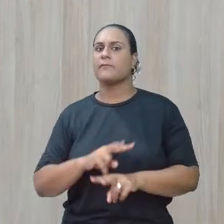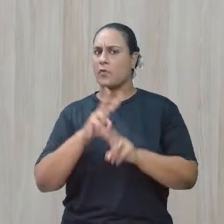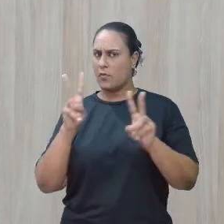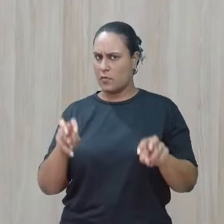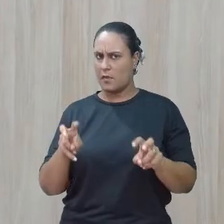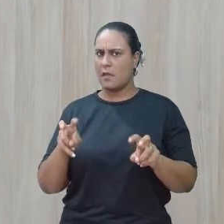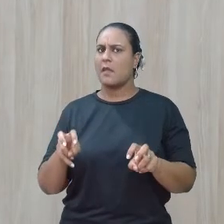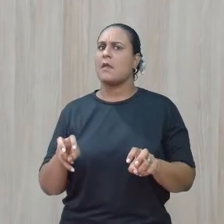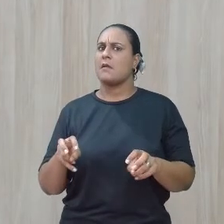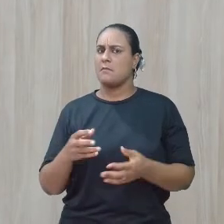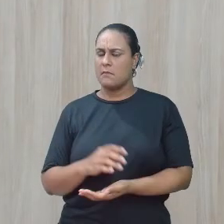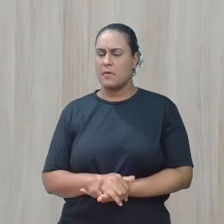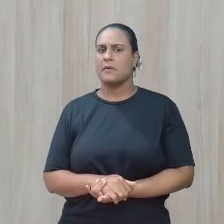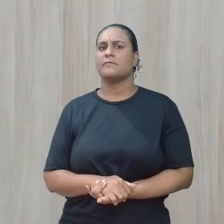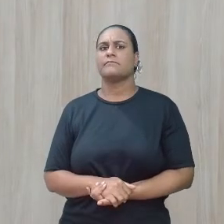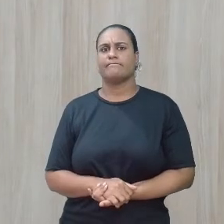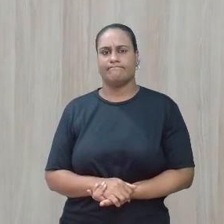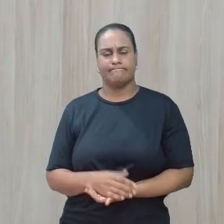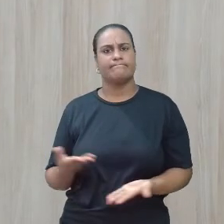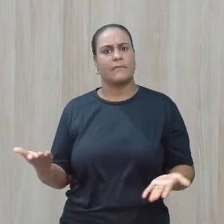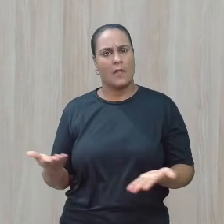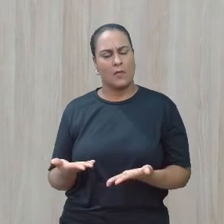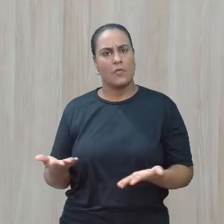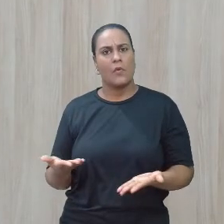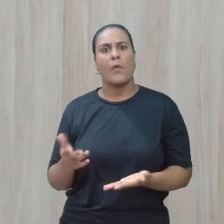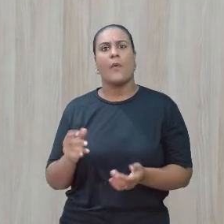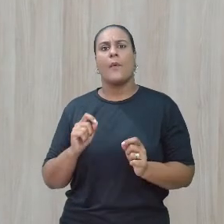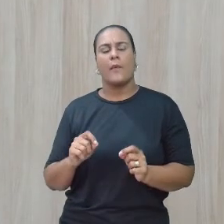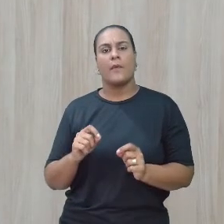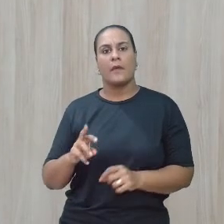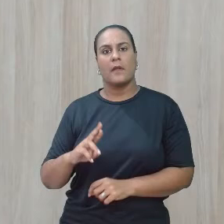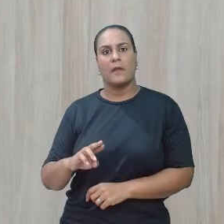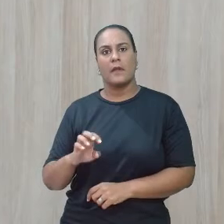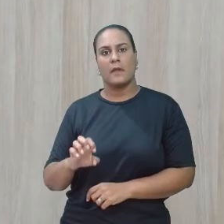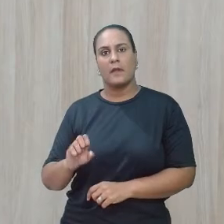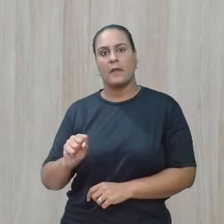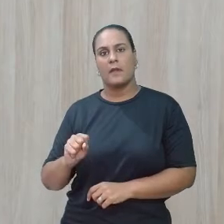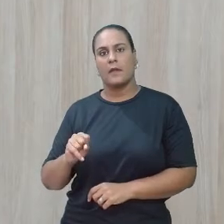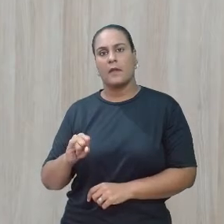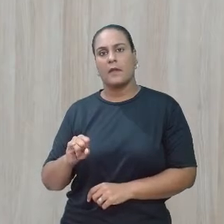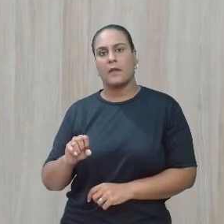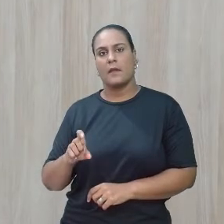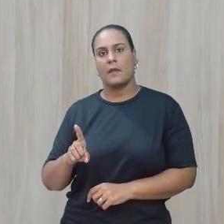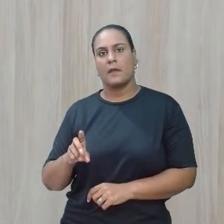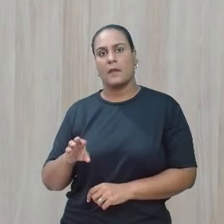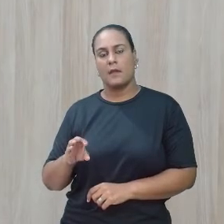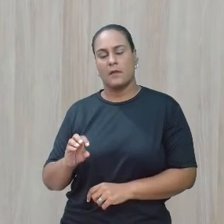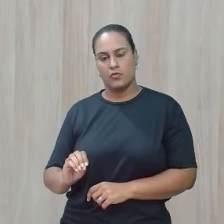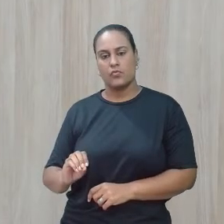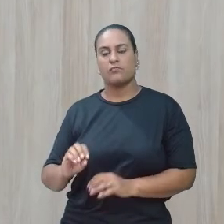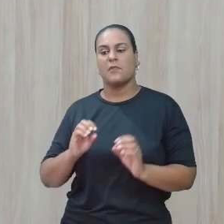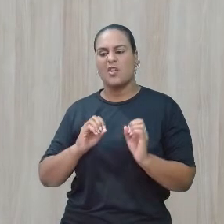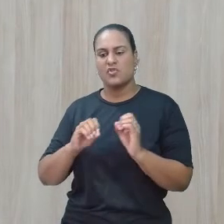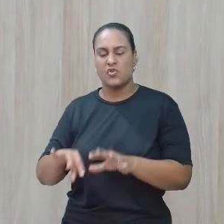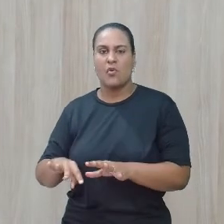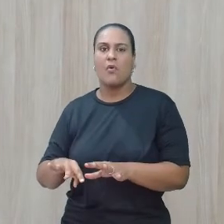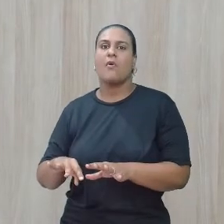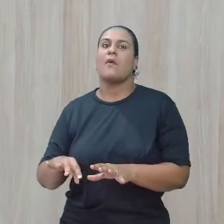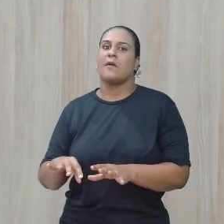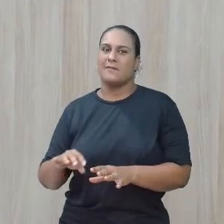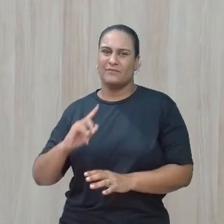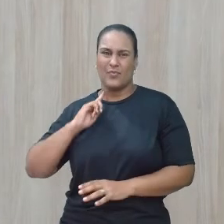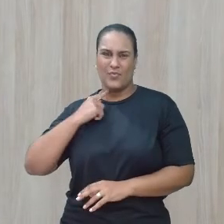muito recorrente na nossa atualidade é a questão do resíduo no nosso meio ambiente, né? É um grande problema o